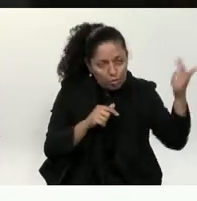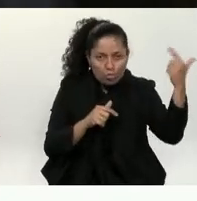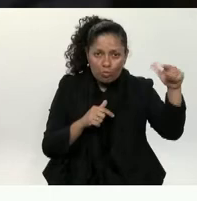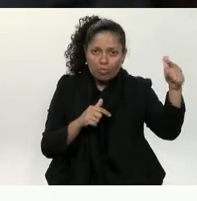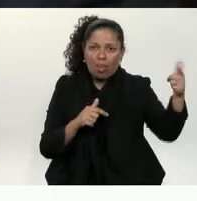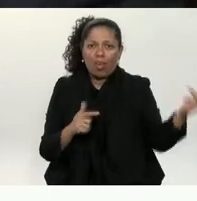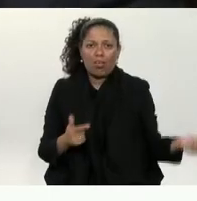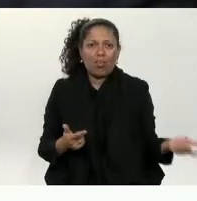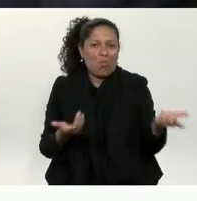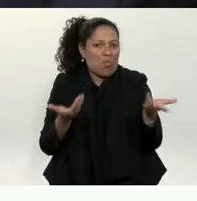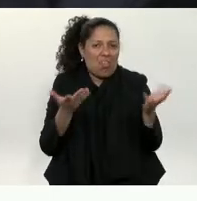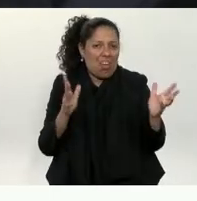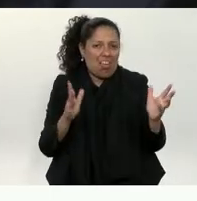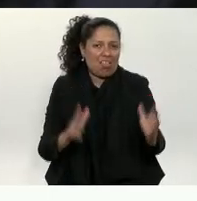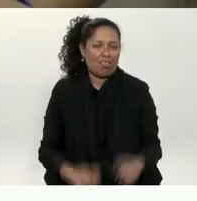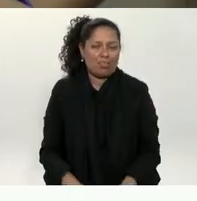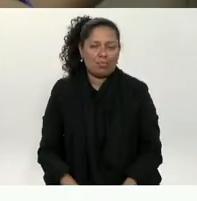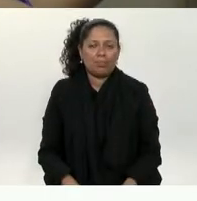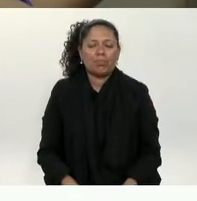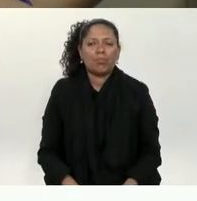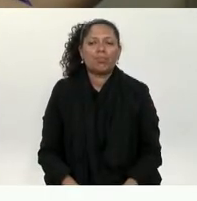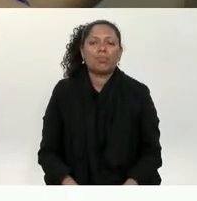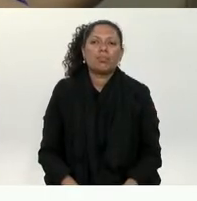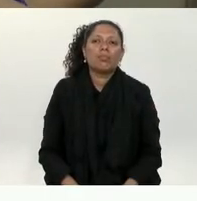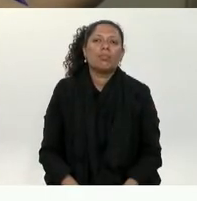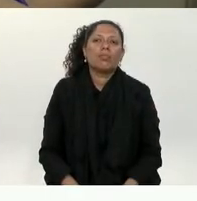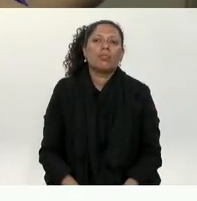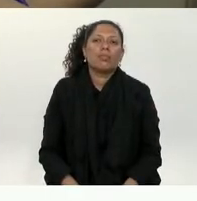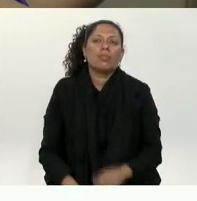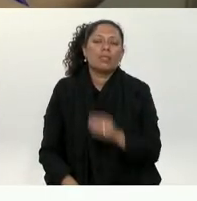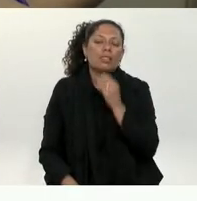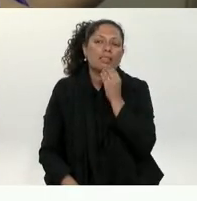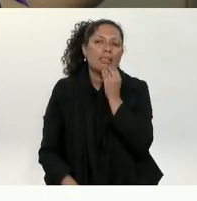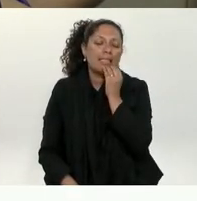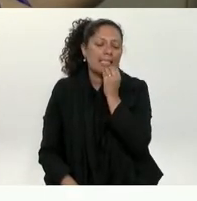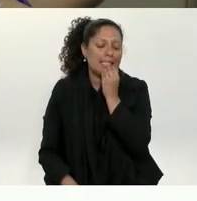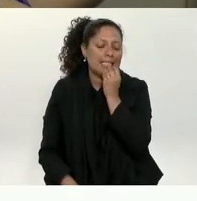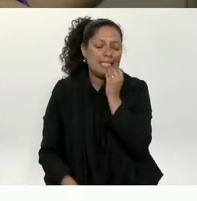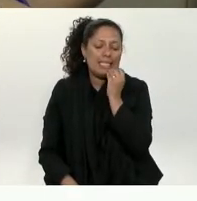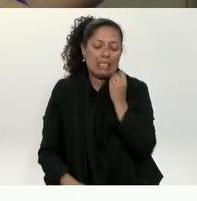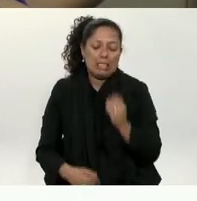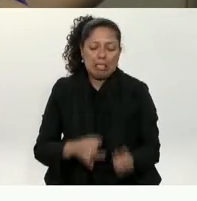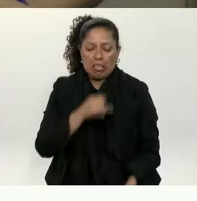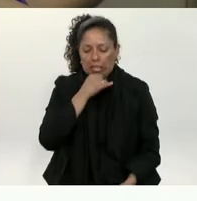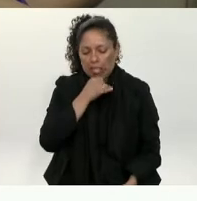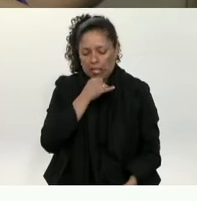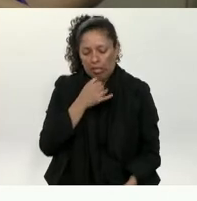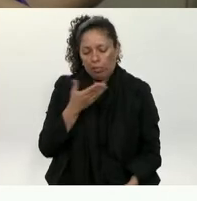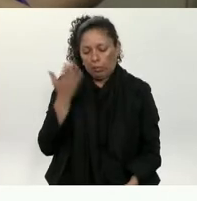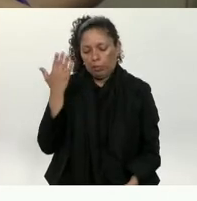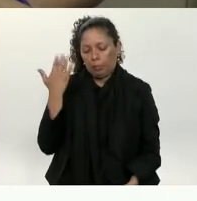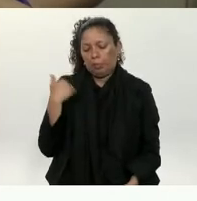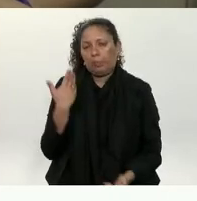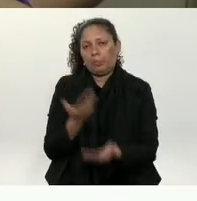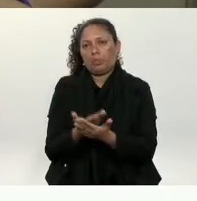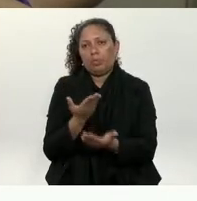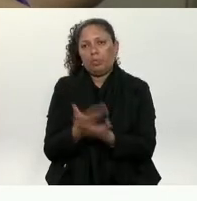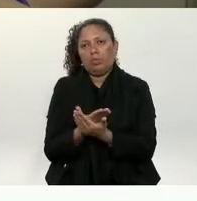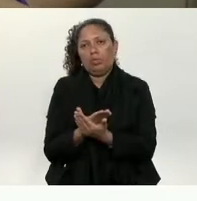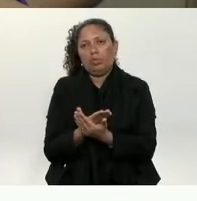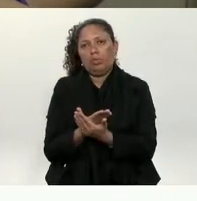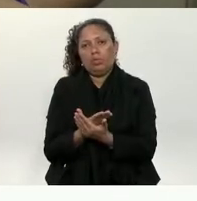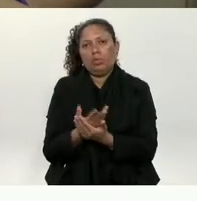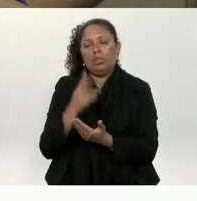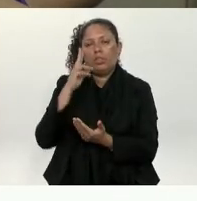precisa. Certamente. Quando eu estive na OTC Houston, ali a gente acompanhou ali, estudamos a rede de gasodutos dos